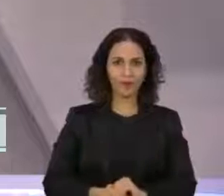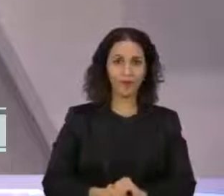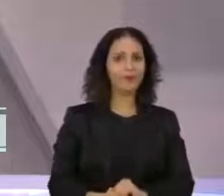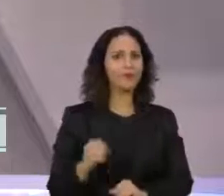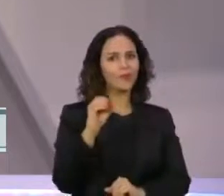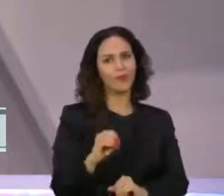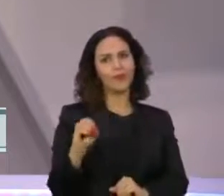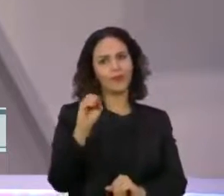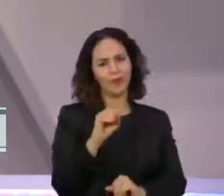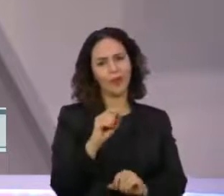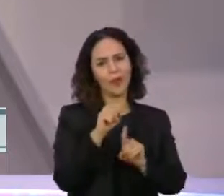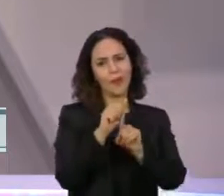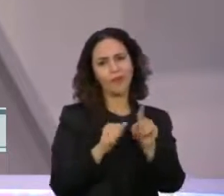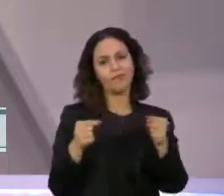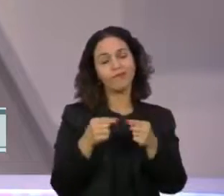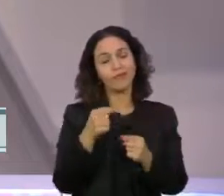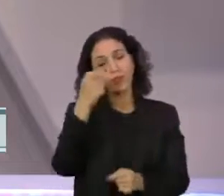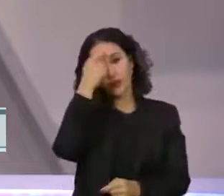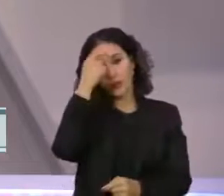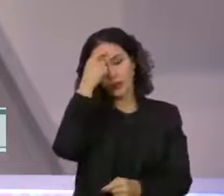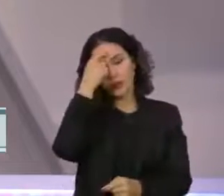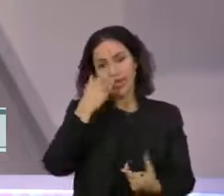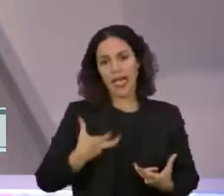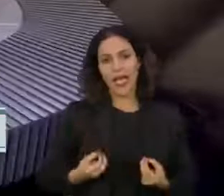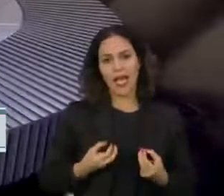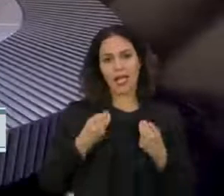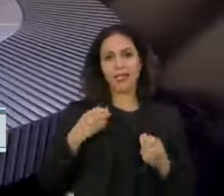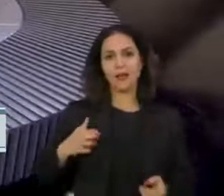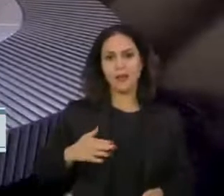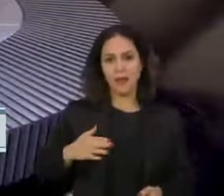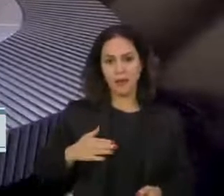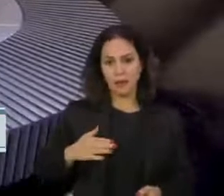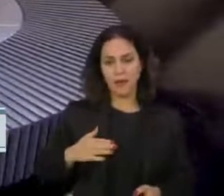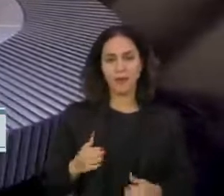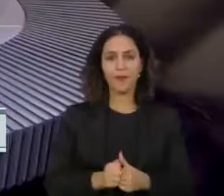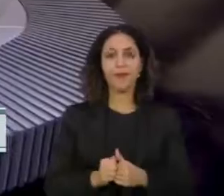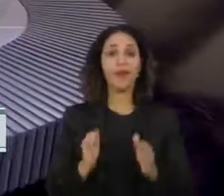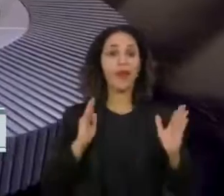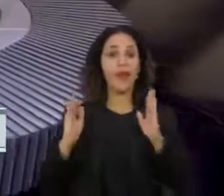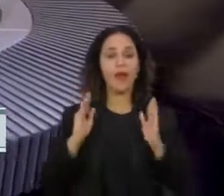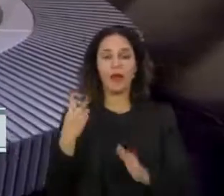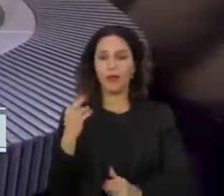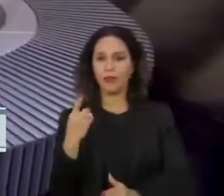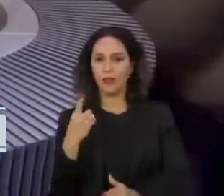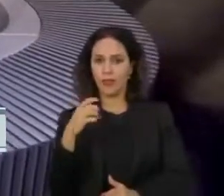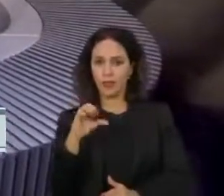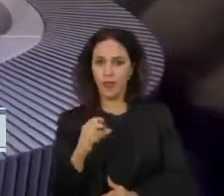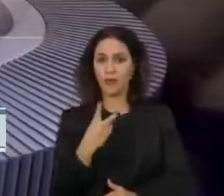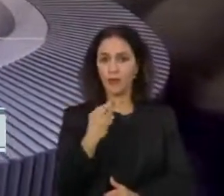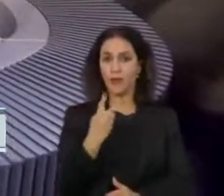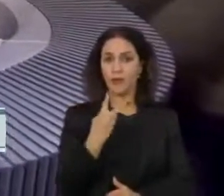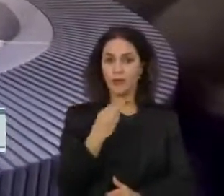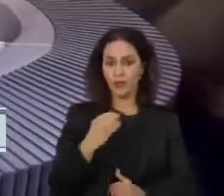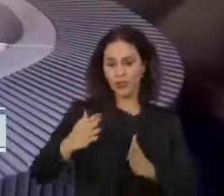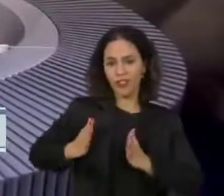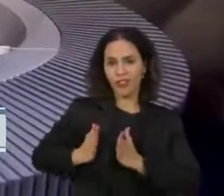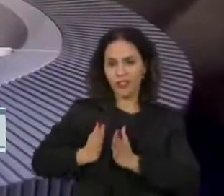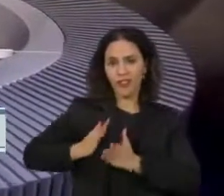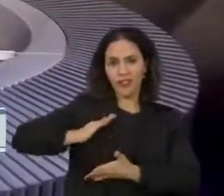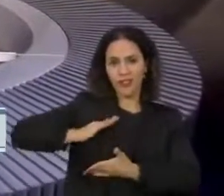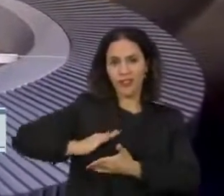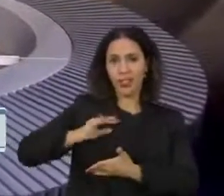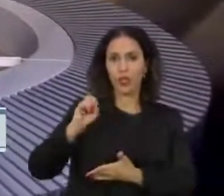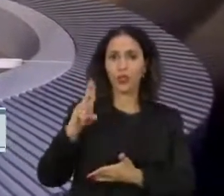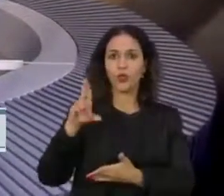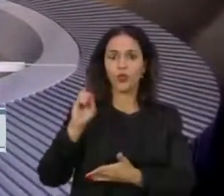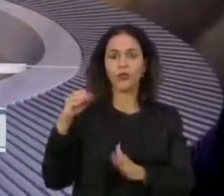Outubro é o mês de conscientização sobre o câncer de mama. Entre 2019 e 2020, o número de mamografias realizadas pelo SUS